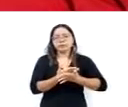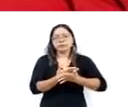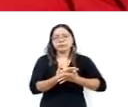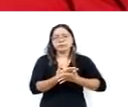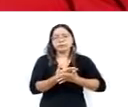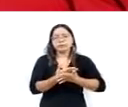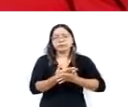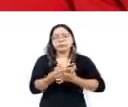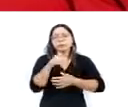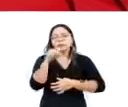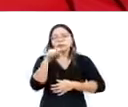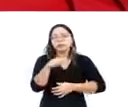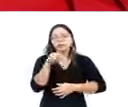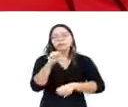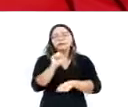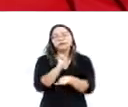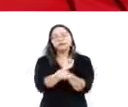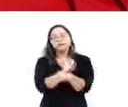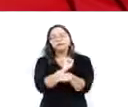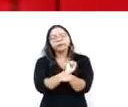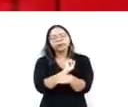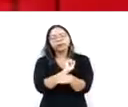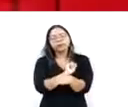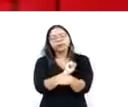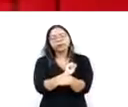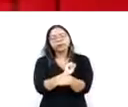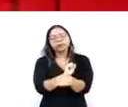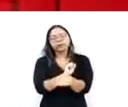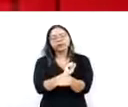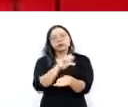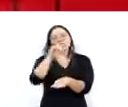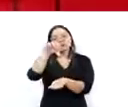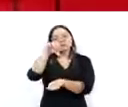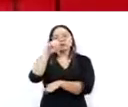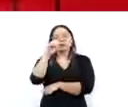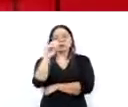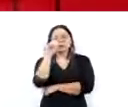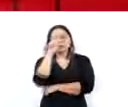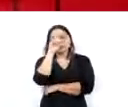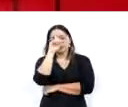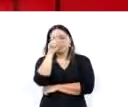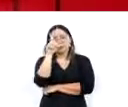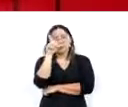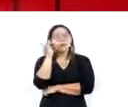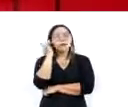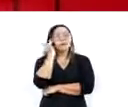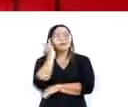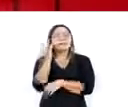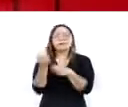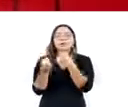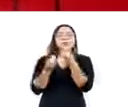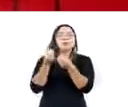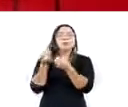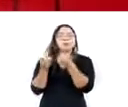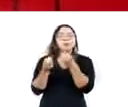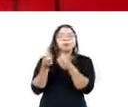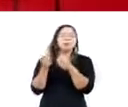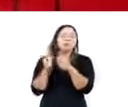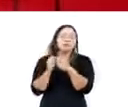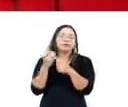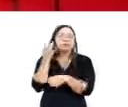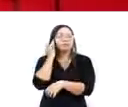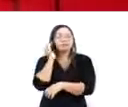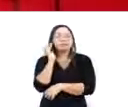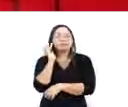escolas. E nessa espera, passaram-se 90 dias e não sabíamos como